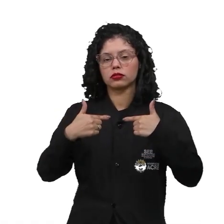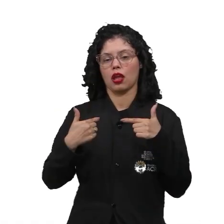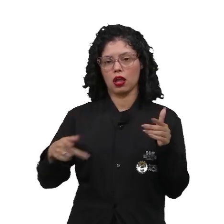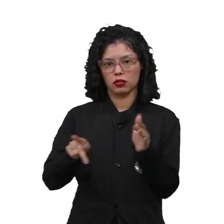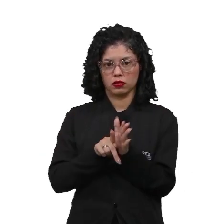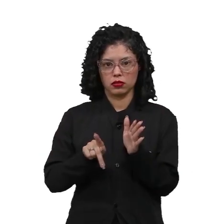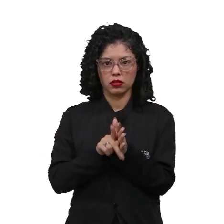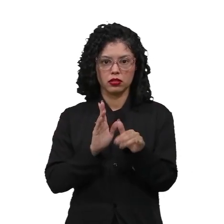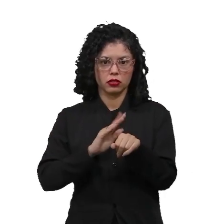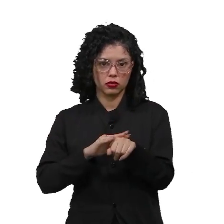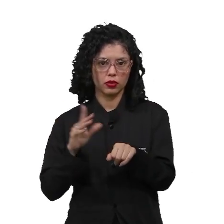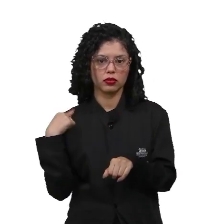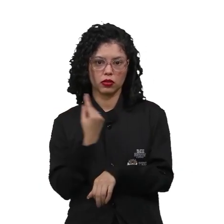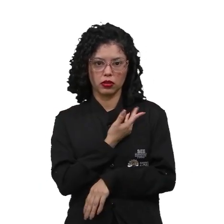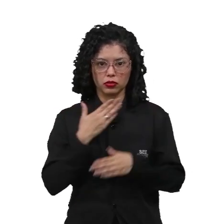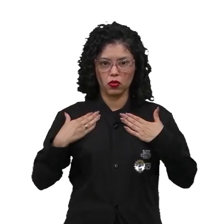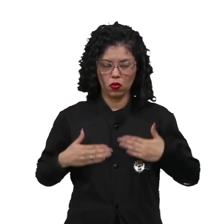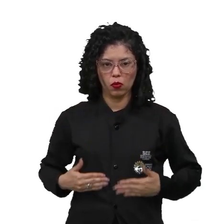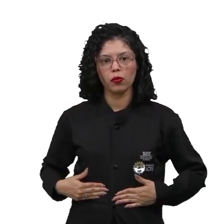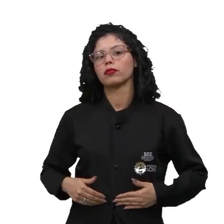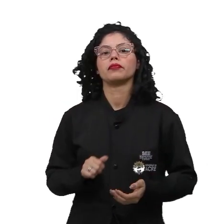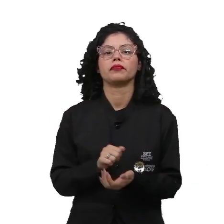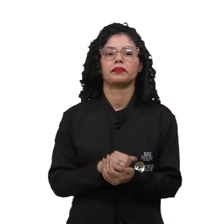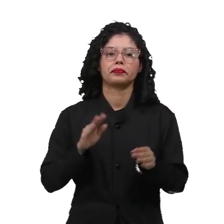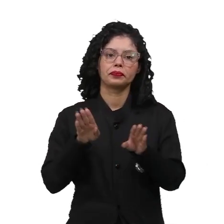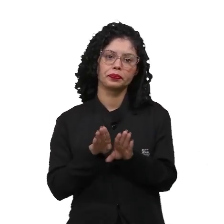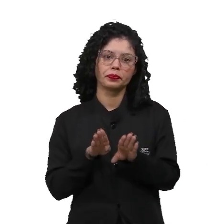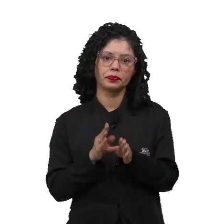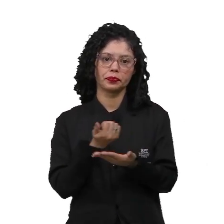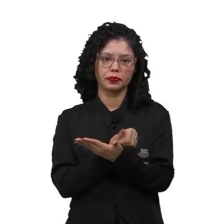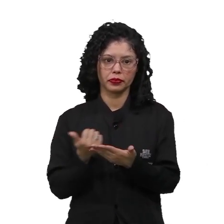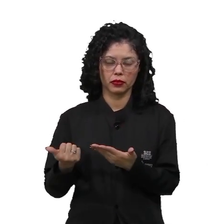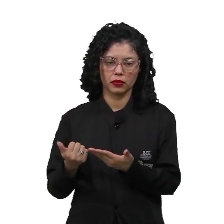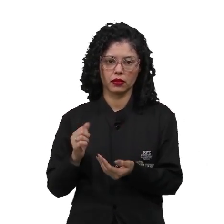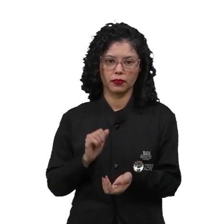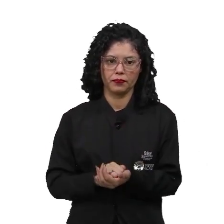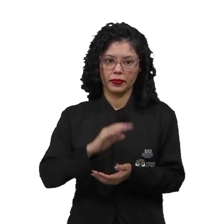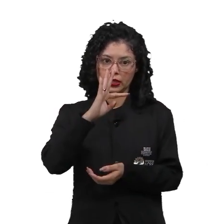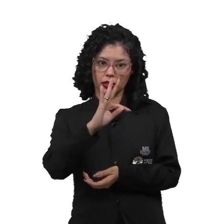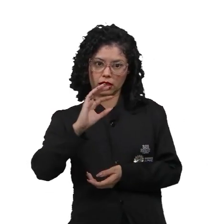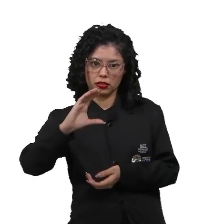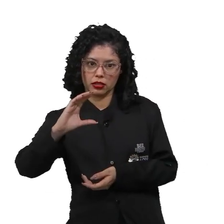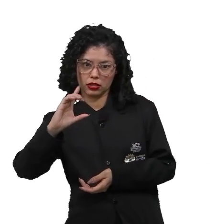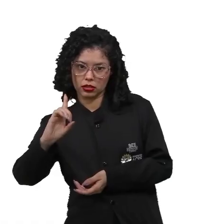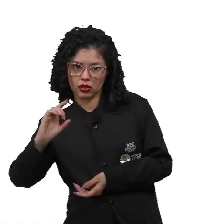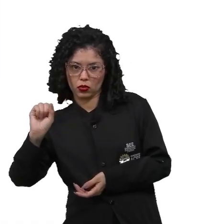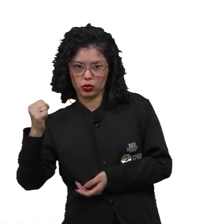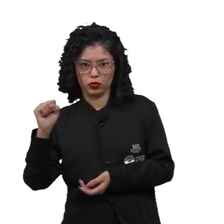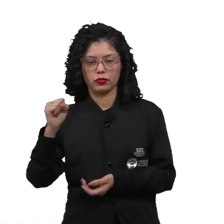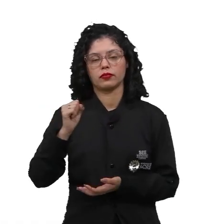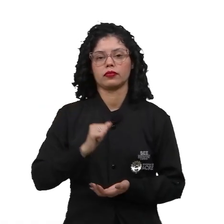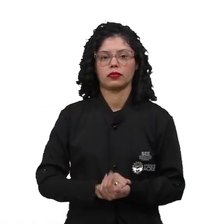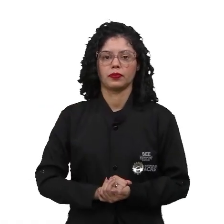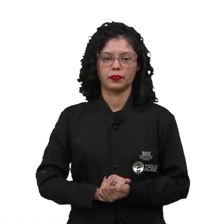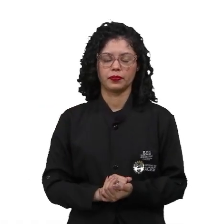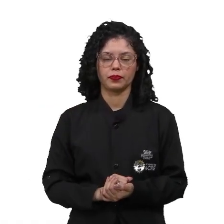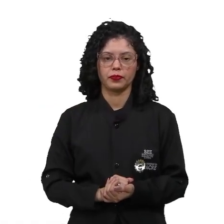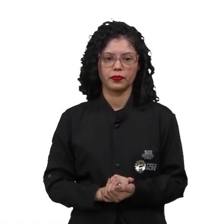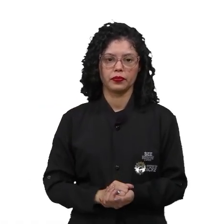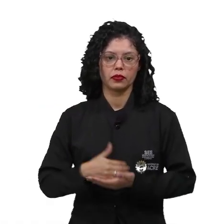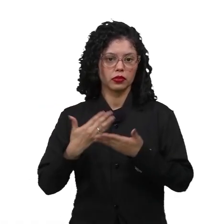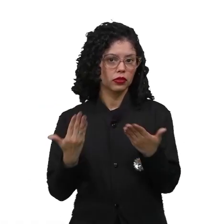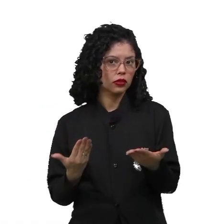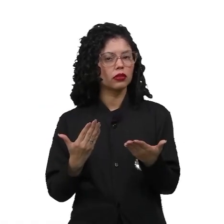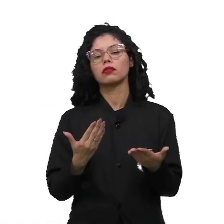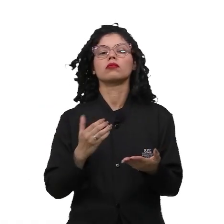esses antígenos. E ele também vai ativar ali os linfócitos T citotóxicos, né, o CD8. Então,